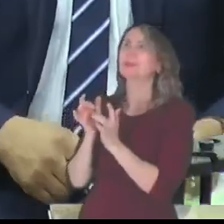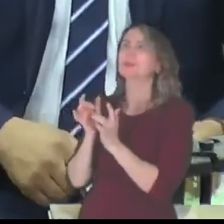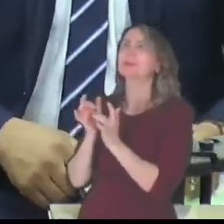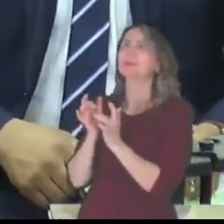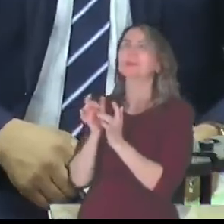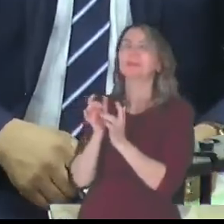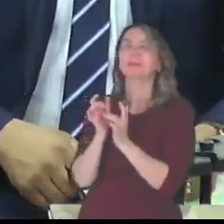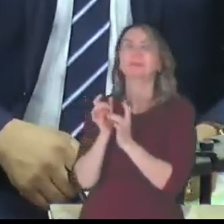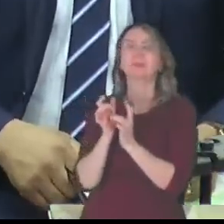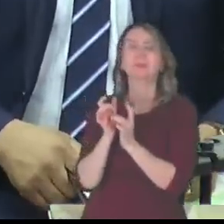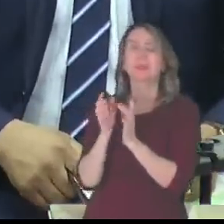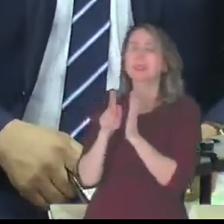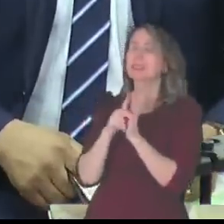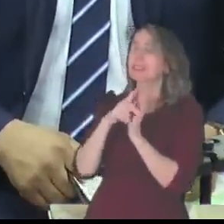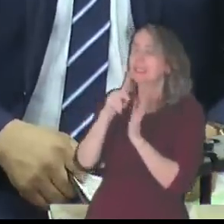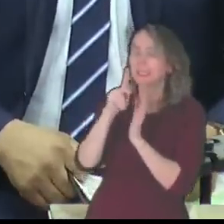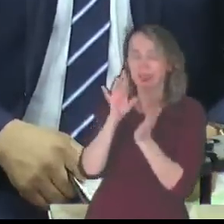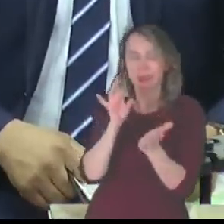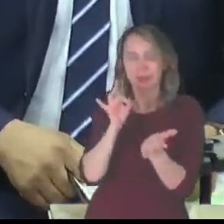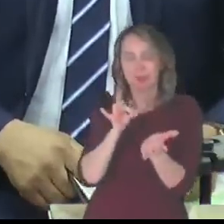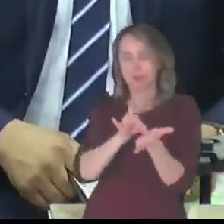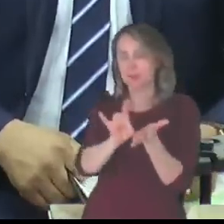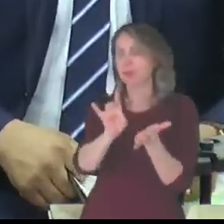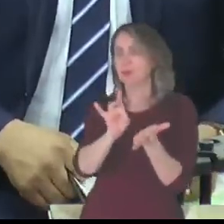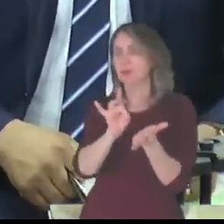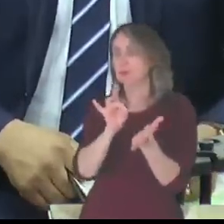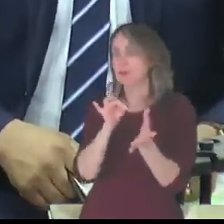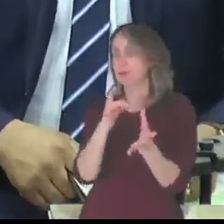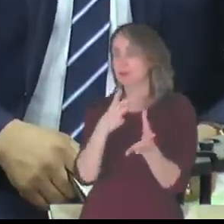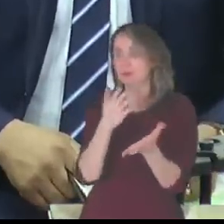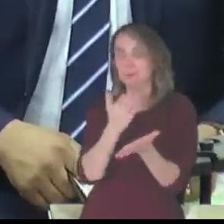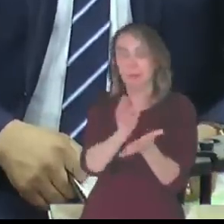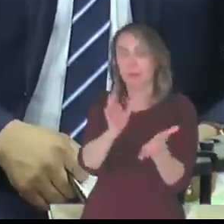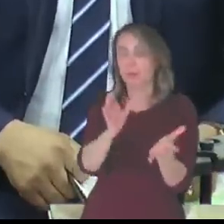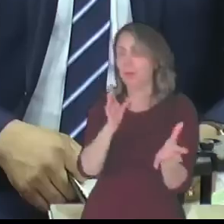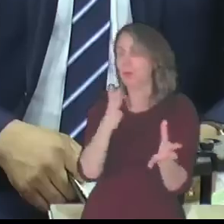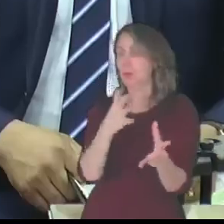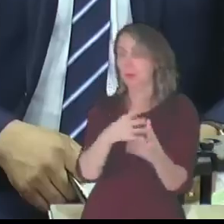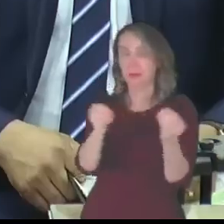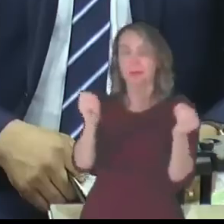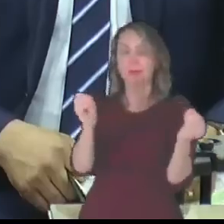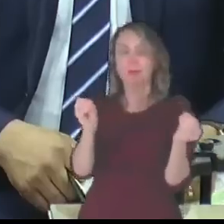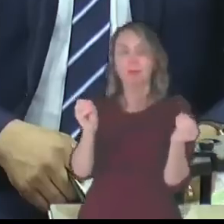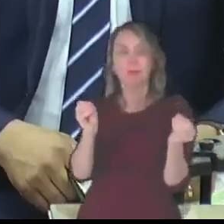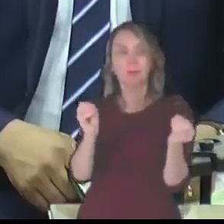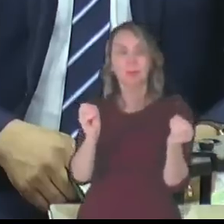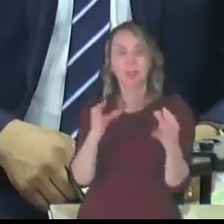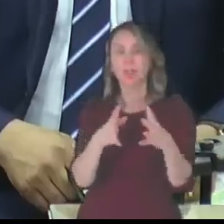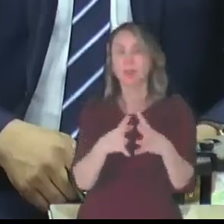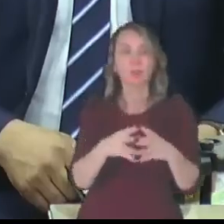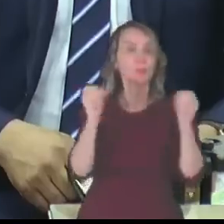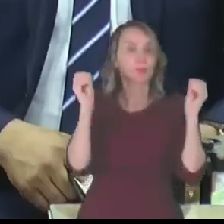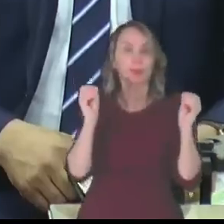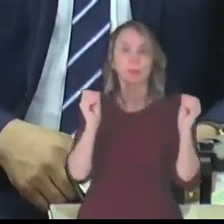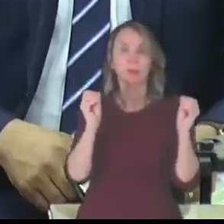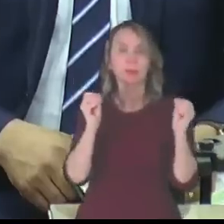dissipados os teus inimigos dissipados quer dizer o quê dissipados quer dizer sumir